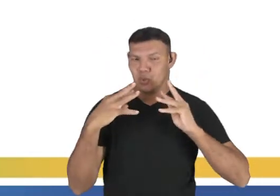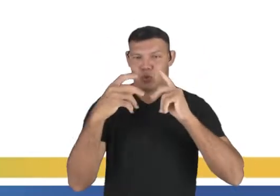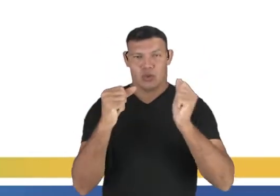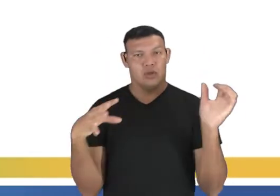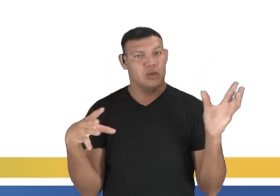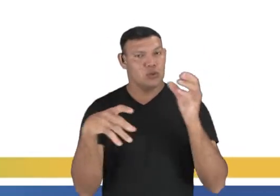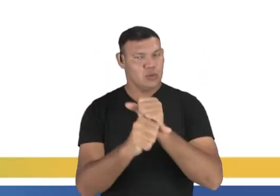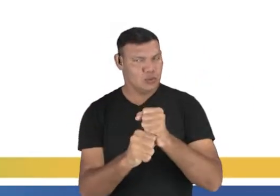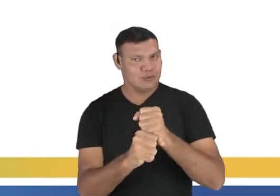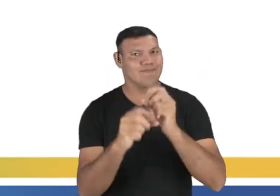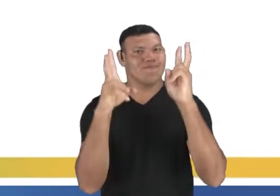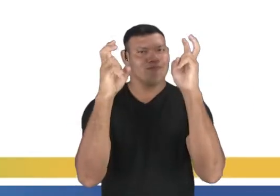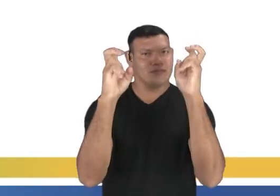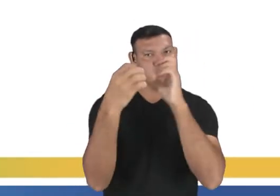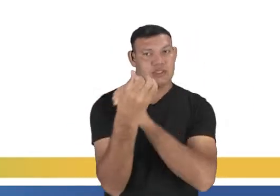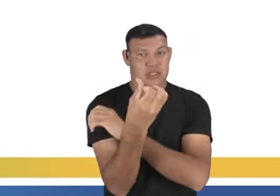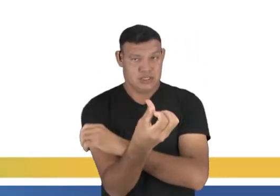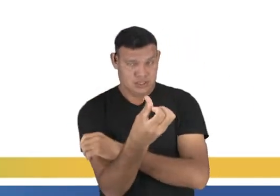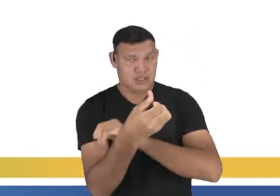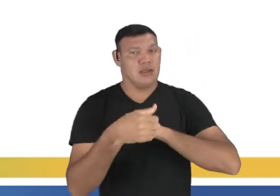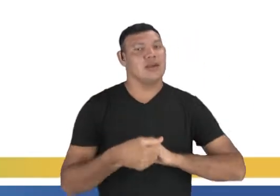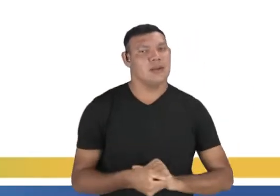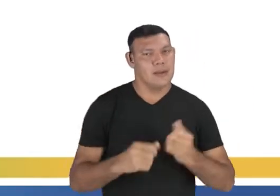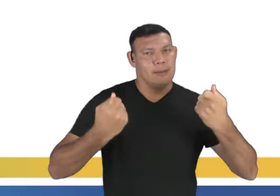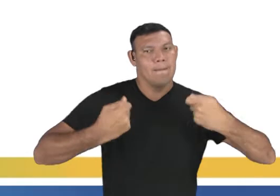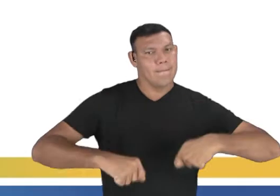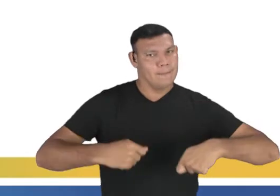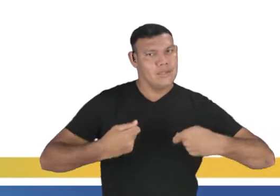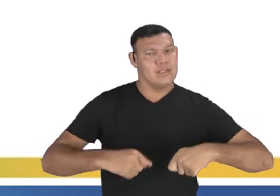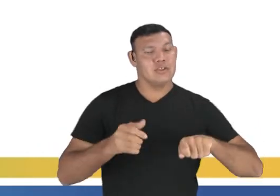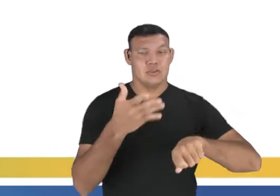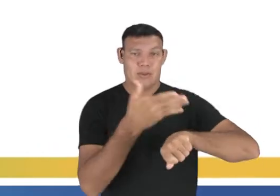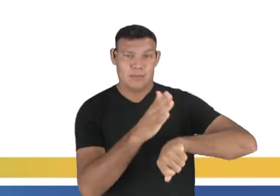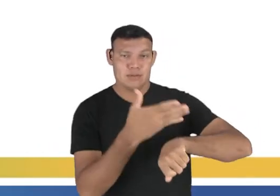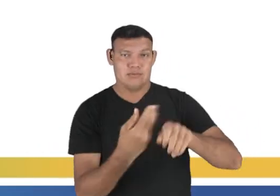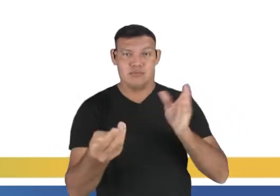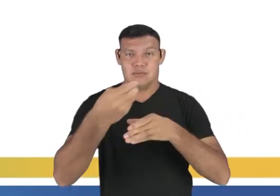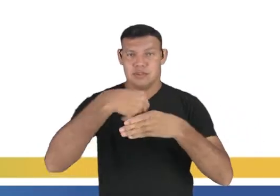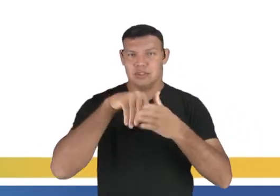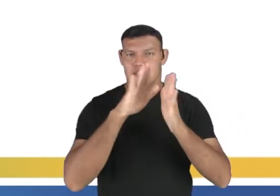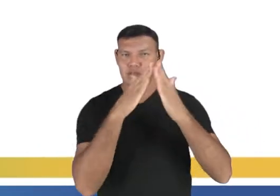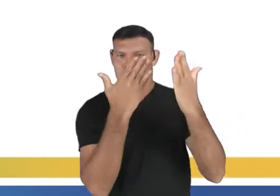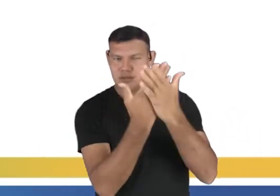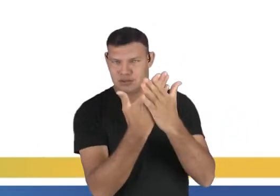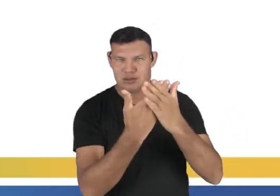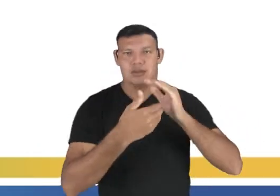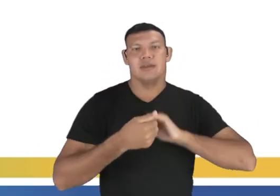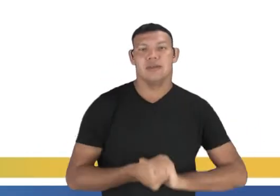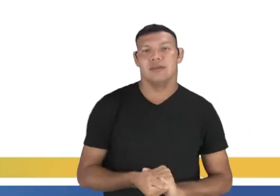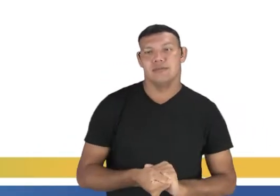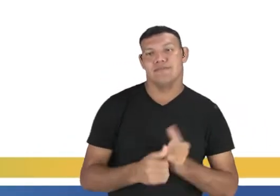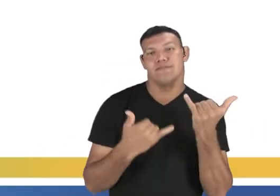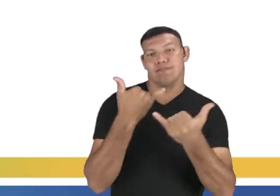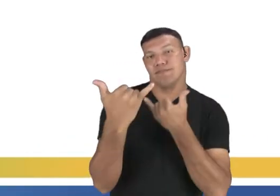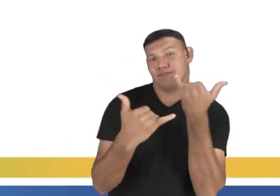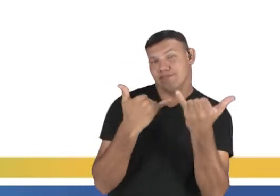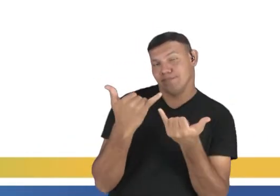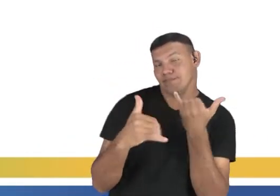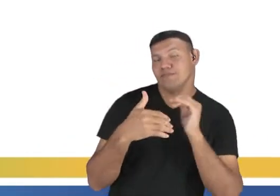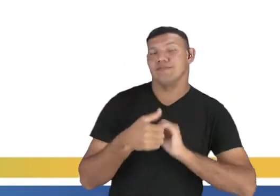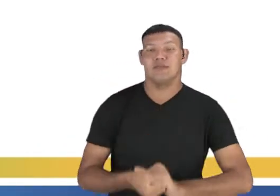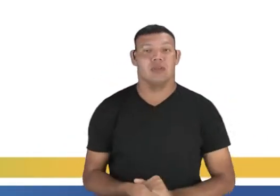6 unidades temáticas que devem e são praticadas na escola. A primeira é brincadeiras e